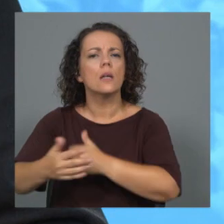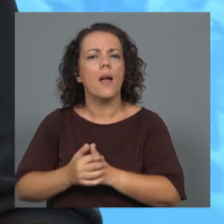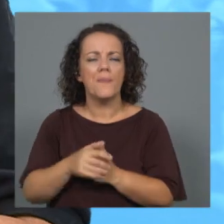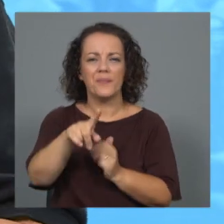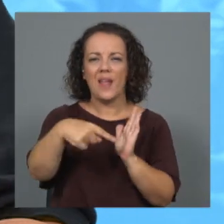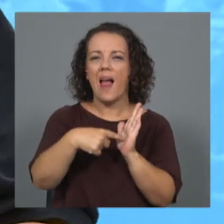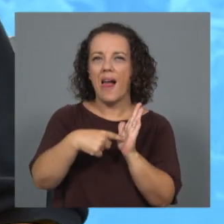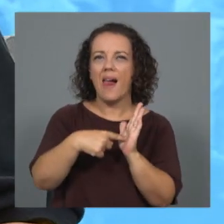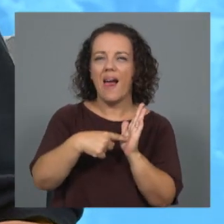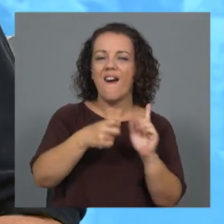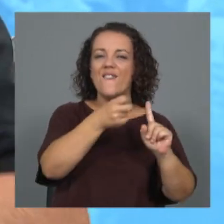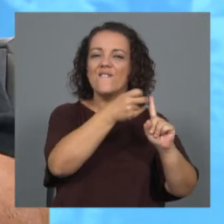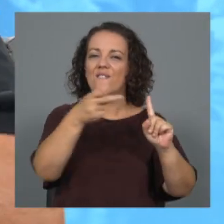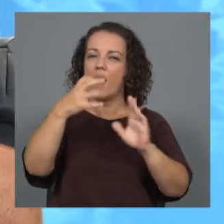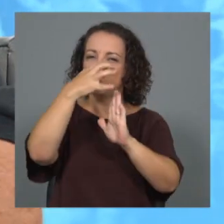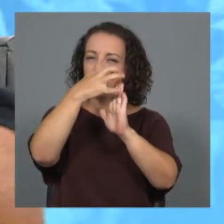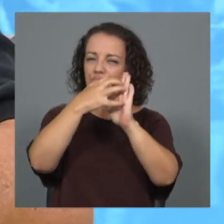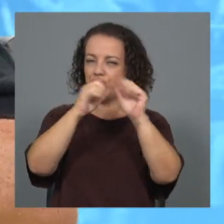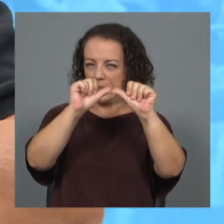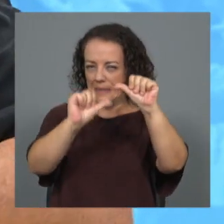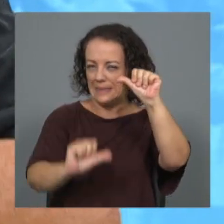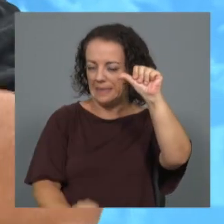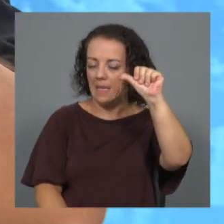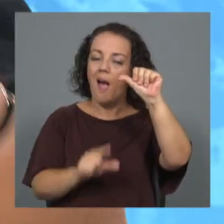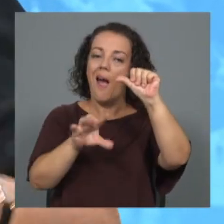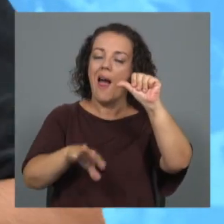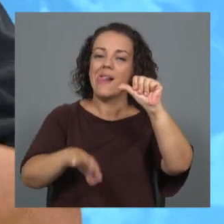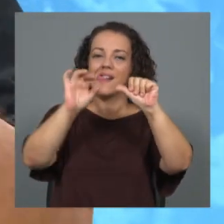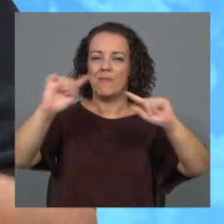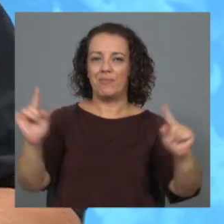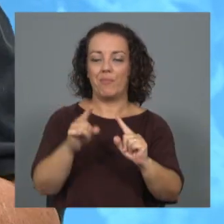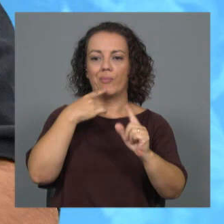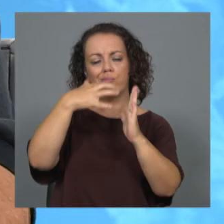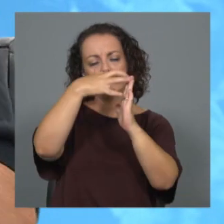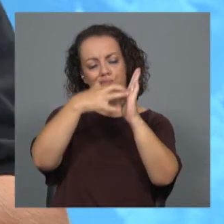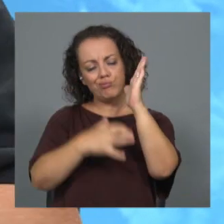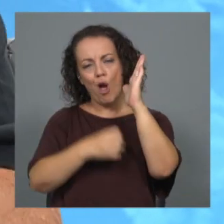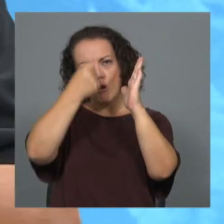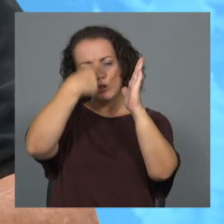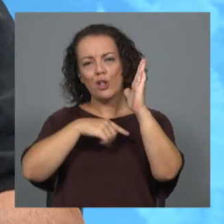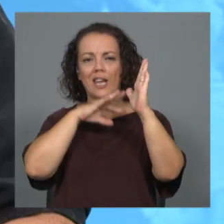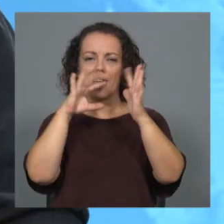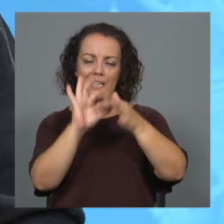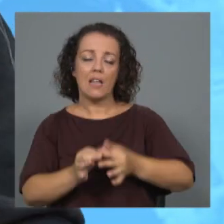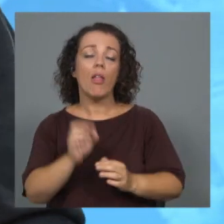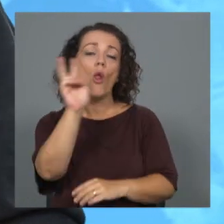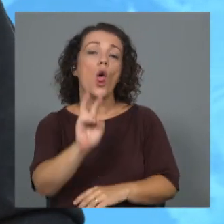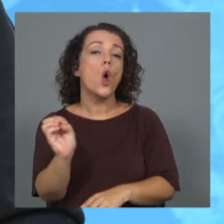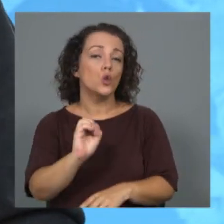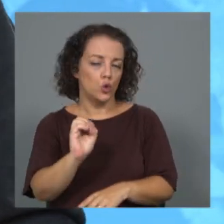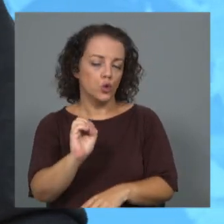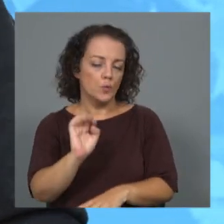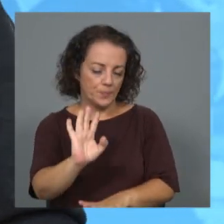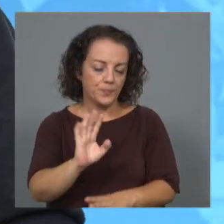presente na forma longa do Evangelho. Não vamos aqui voltar a ela, porque era uma parábola engraçada, mas pronto, não foi lida, não vamos estar aqui com esta